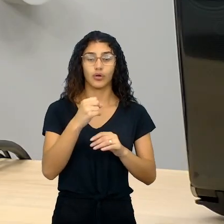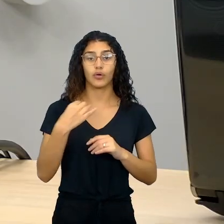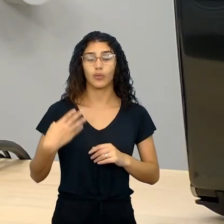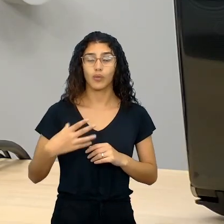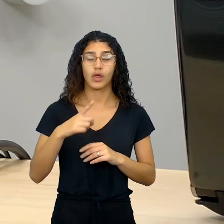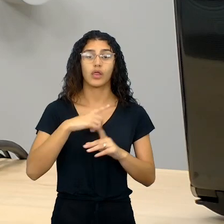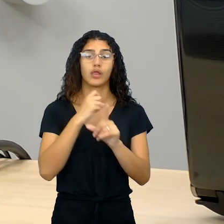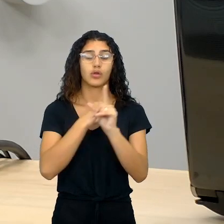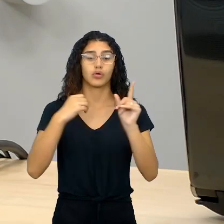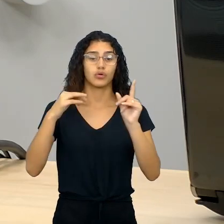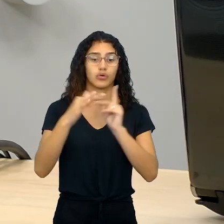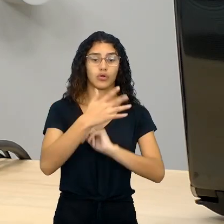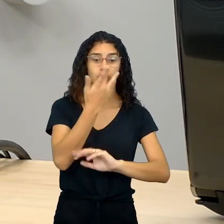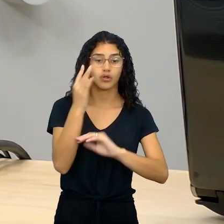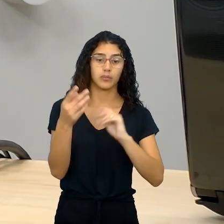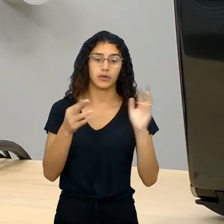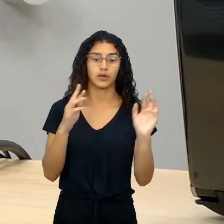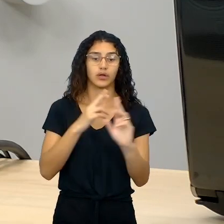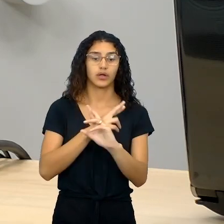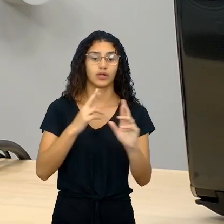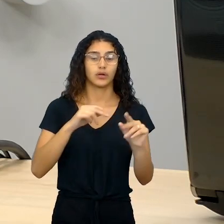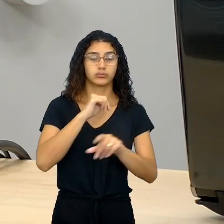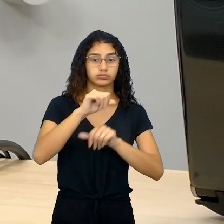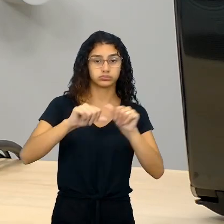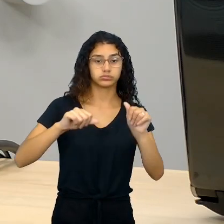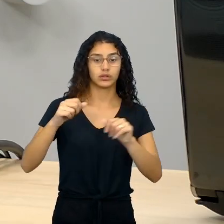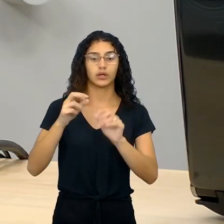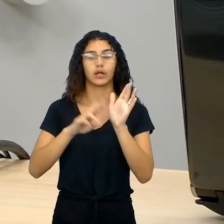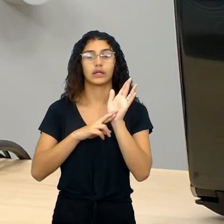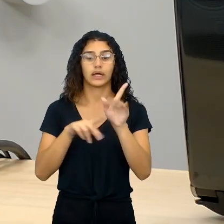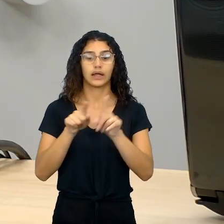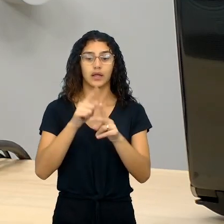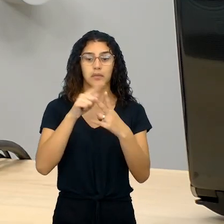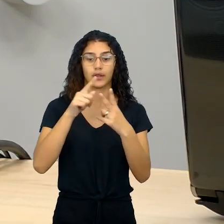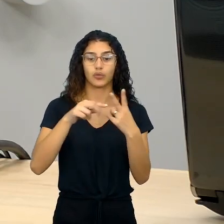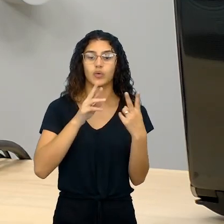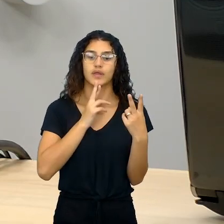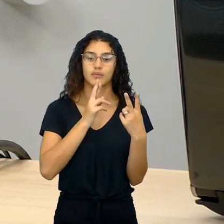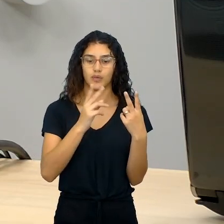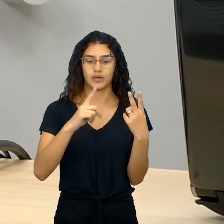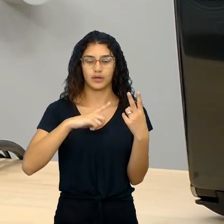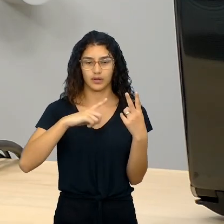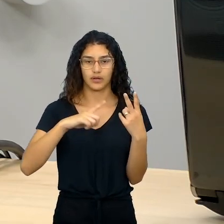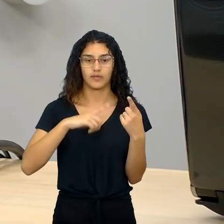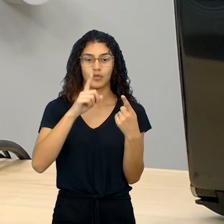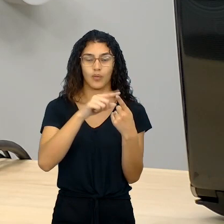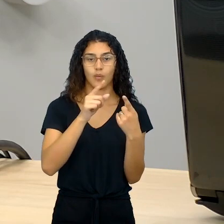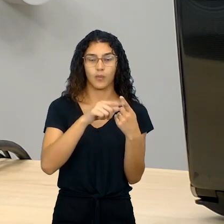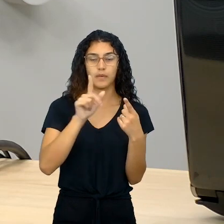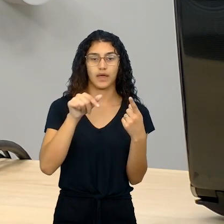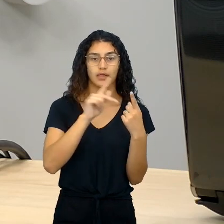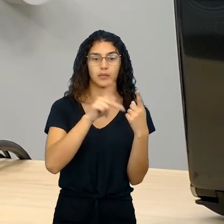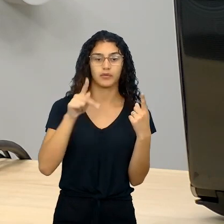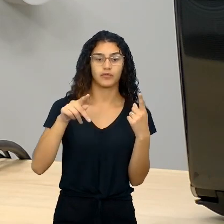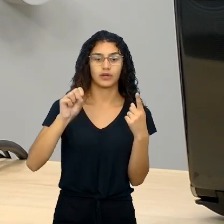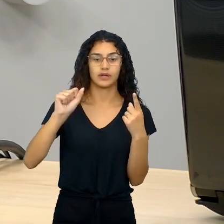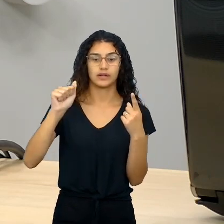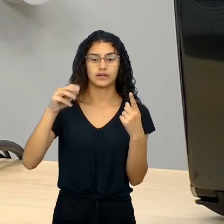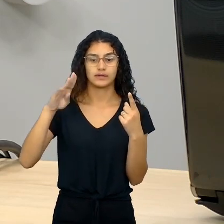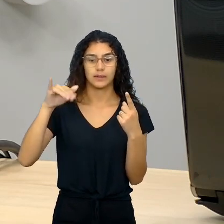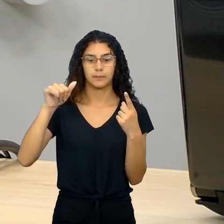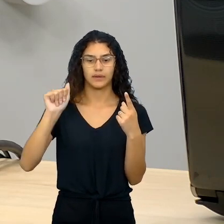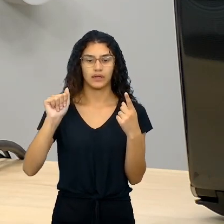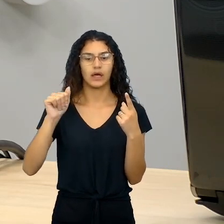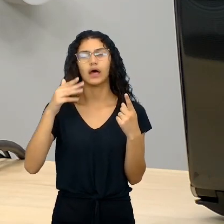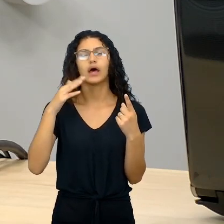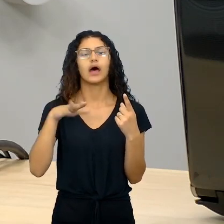efeitos socioambientais você associa às mudanças climáticas? Queria destacar duas respostas aqui. Uma é da professora Samia.